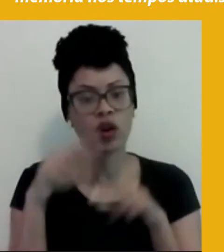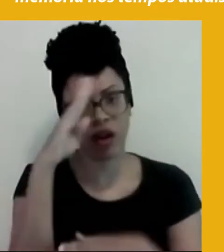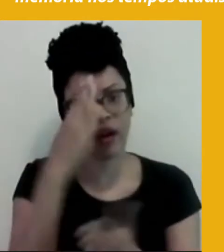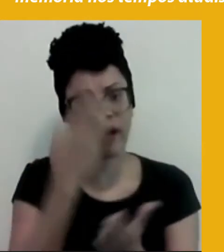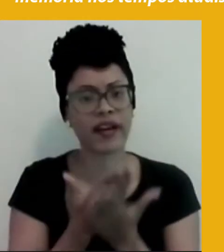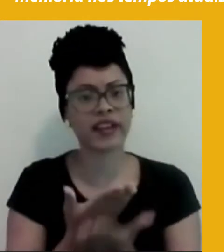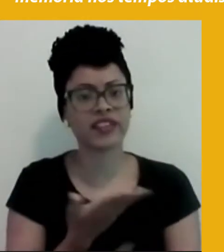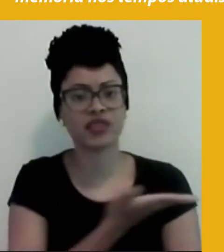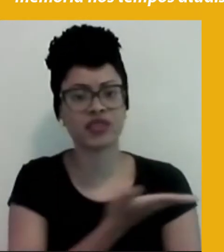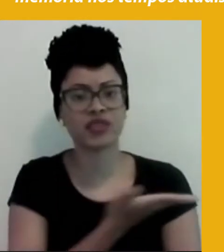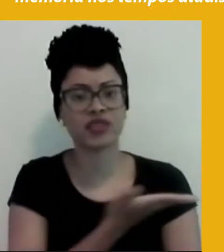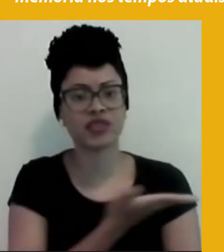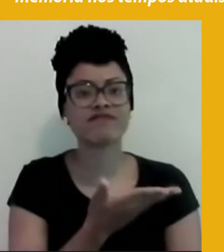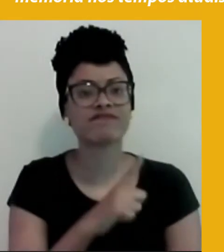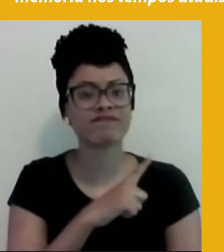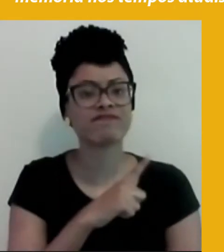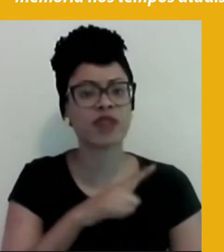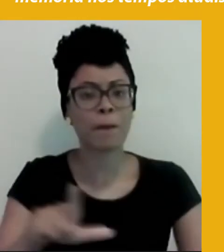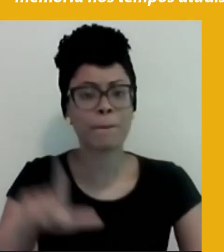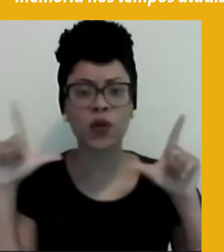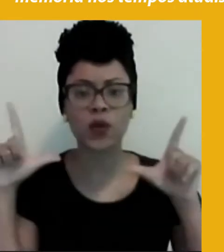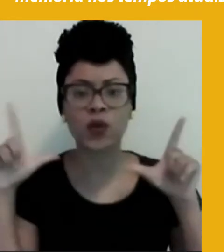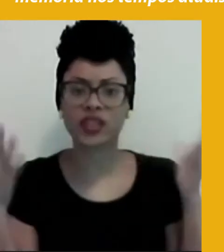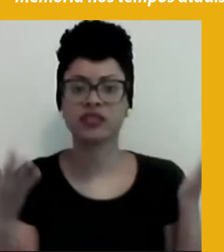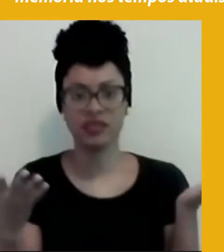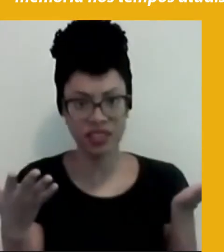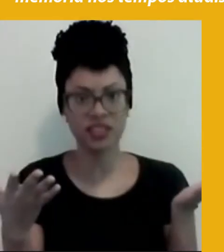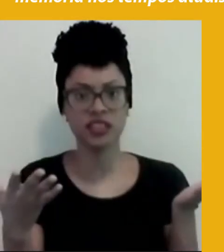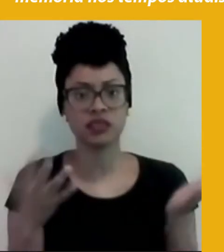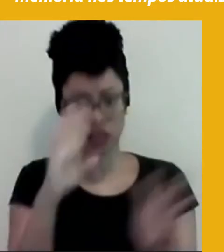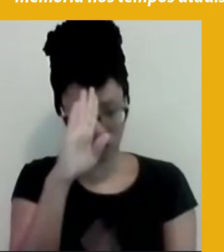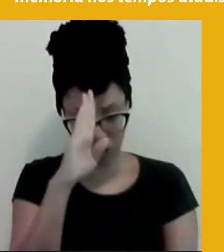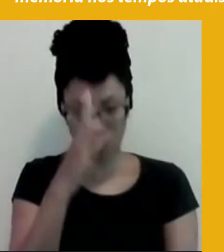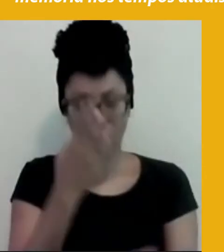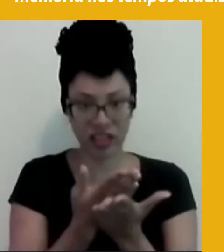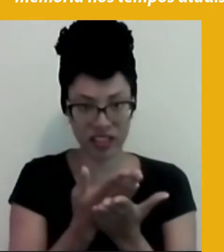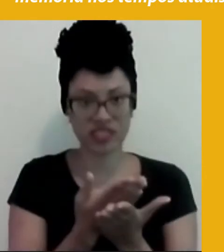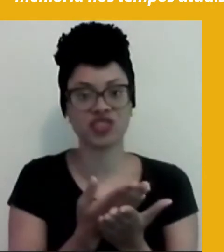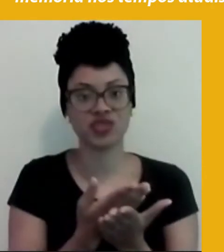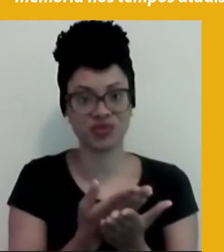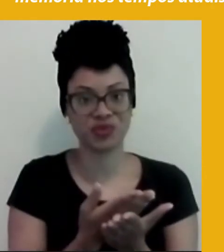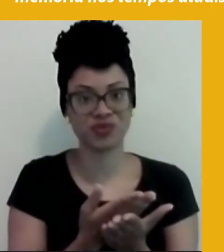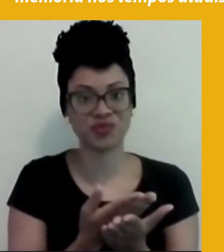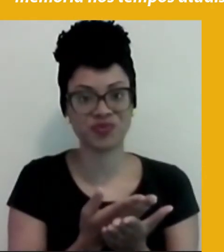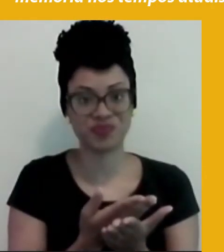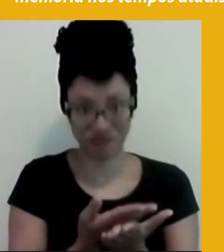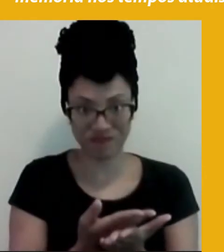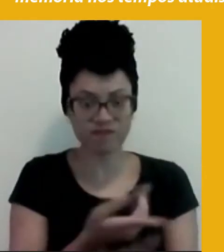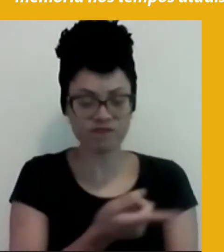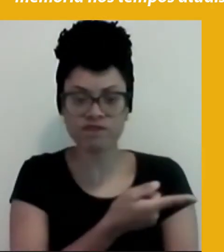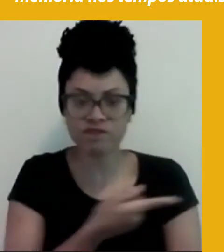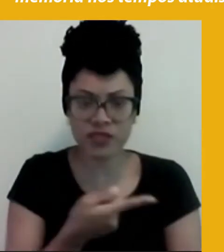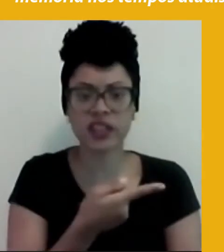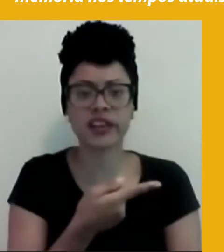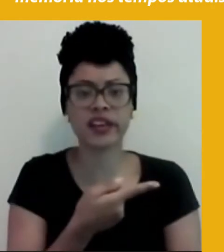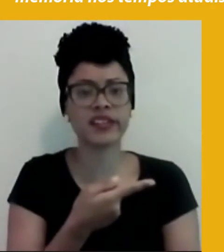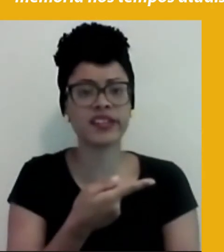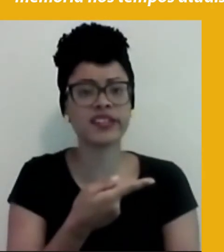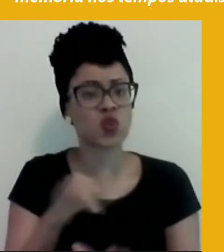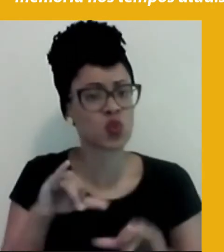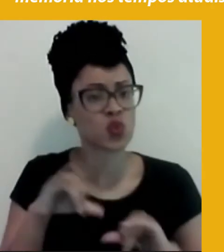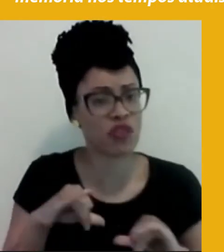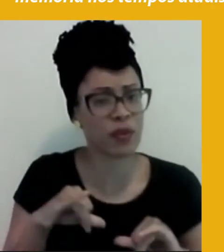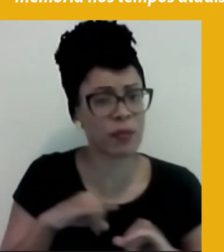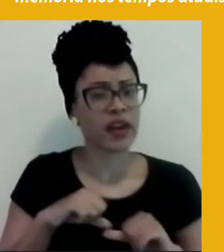protagonistas. Eu acredito muito neles, sim, muito nessa enorme sabedoria e sofrimento que